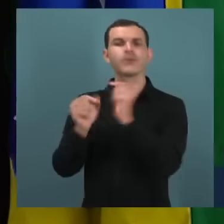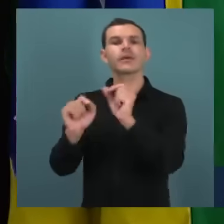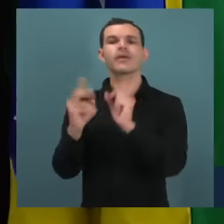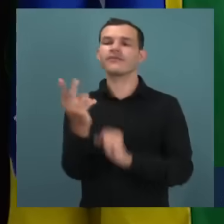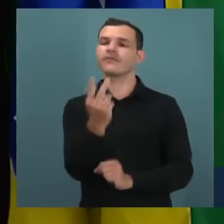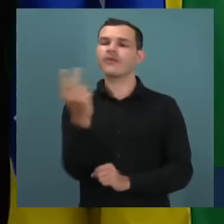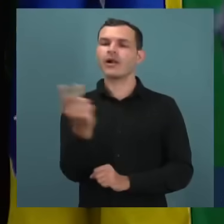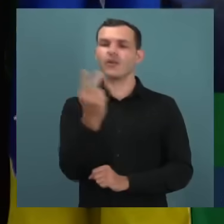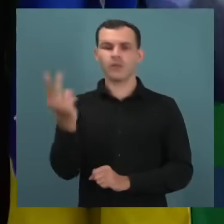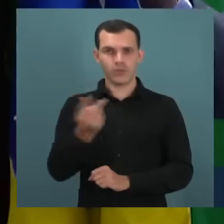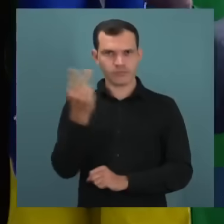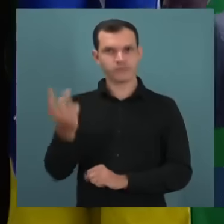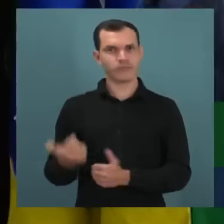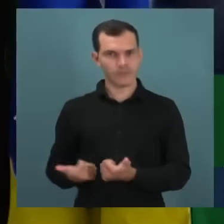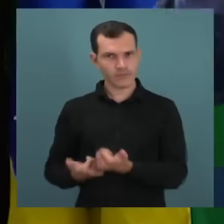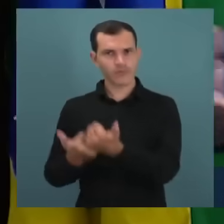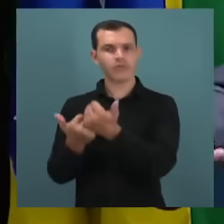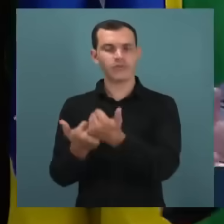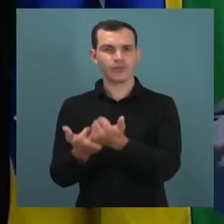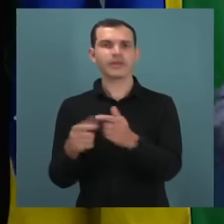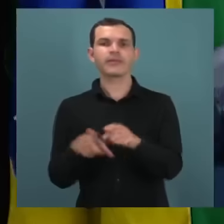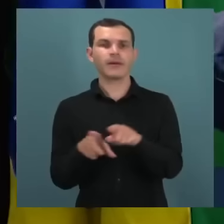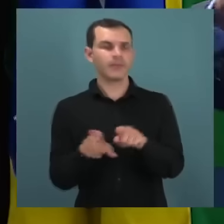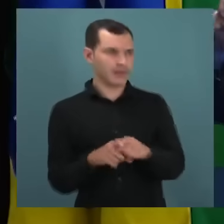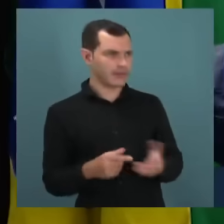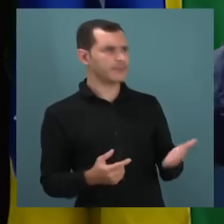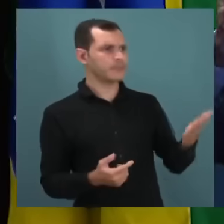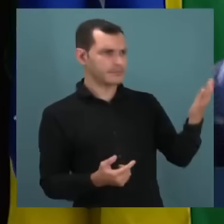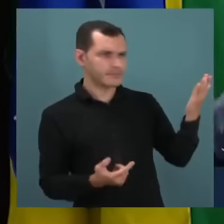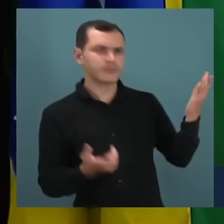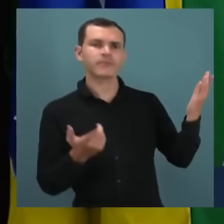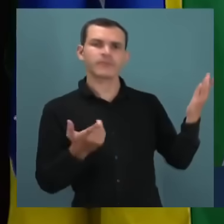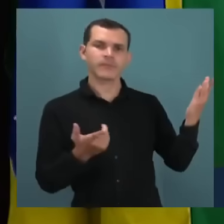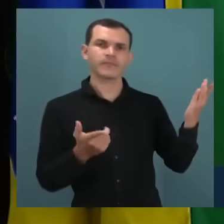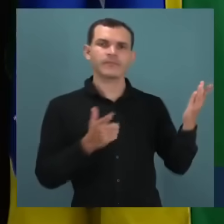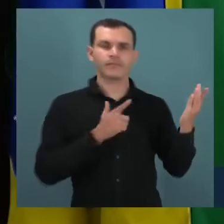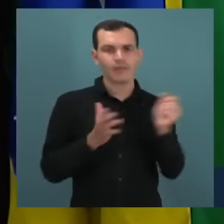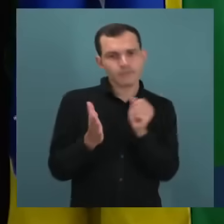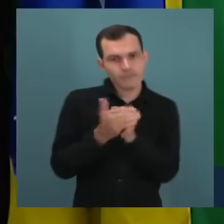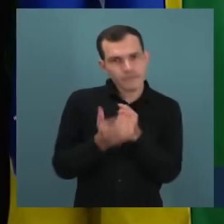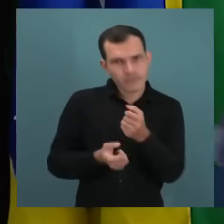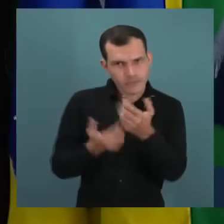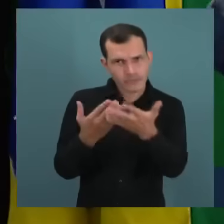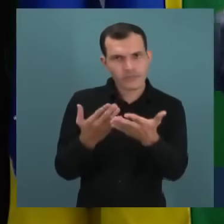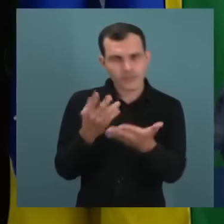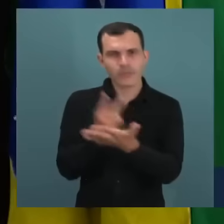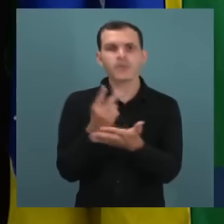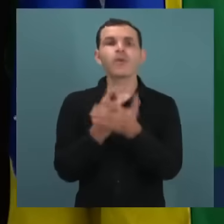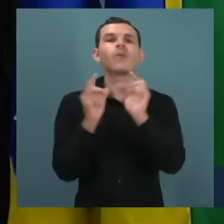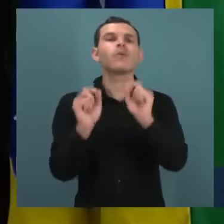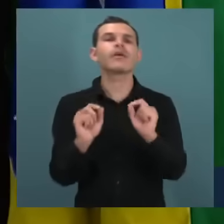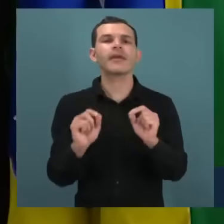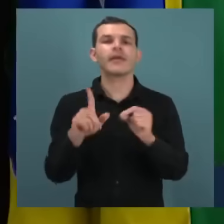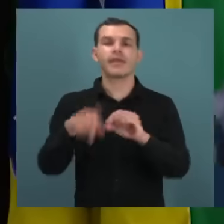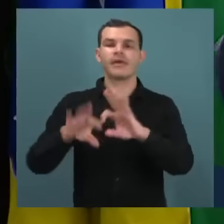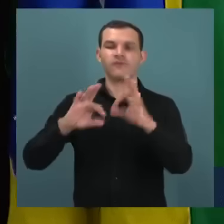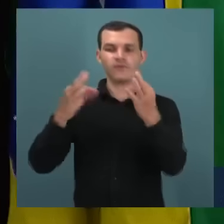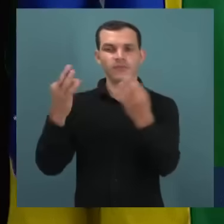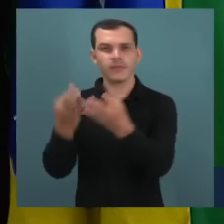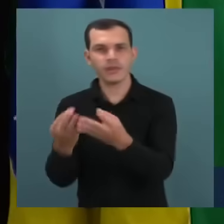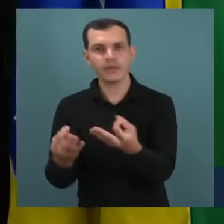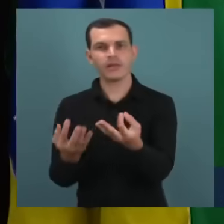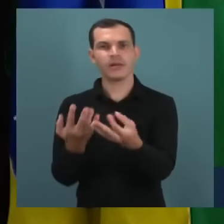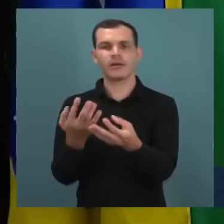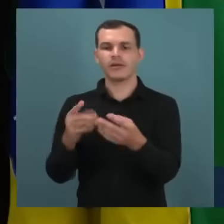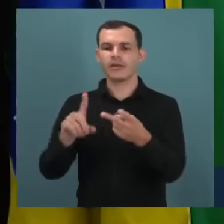valores que Vossa Excelência, inclusive, de uma maneira implícita, defendeu aqui que é a família, né? Que é o direito